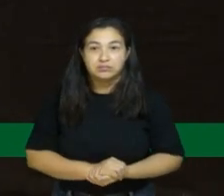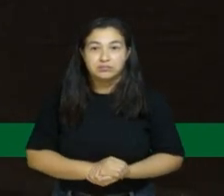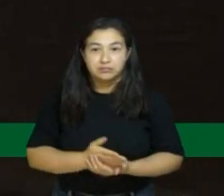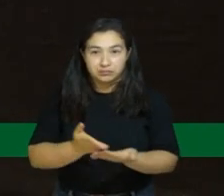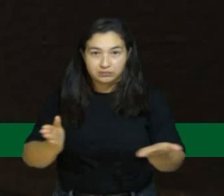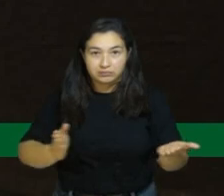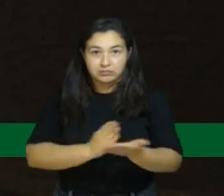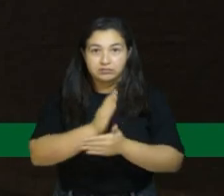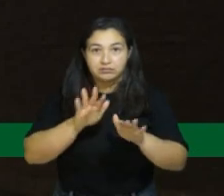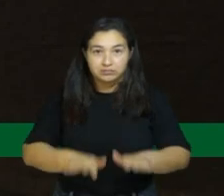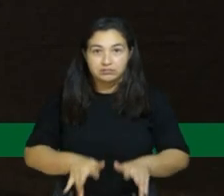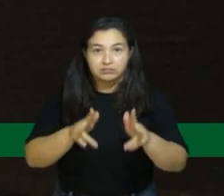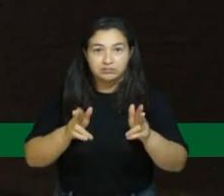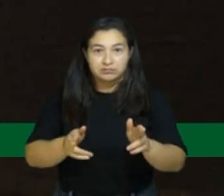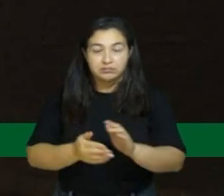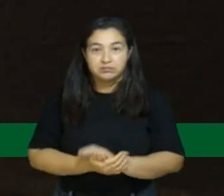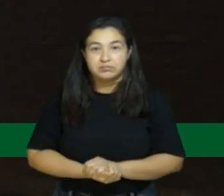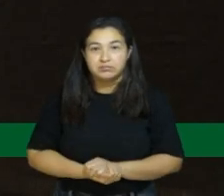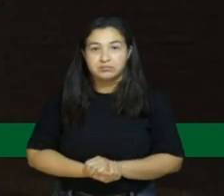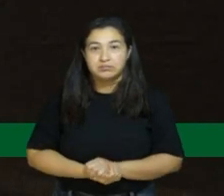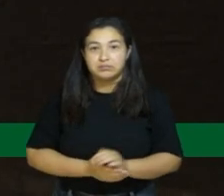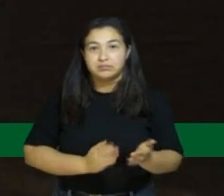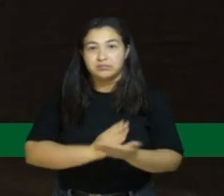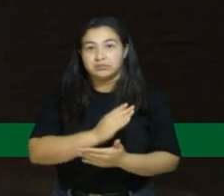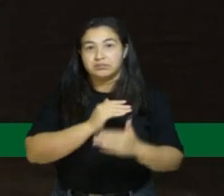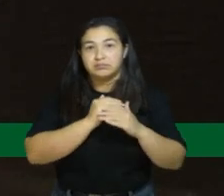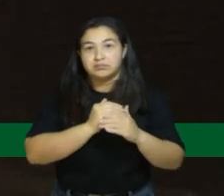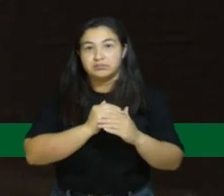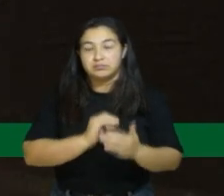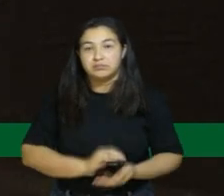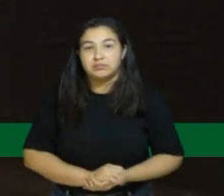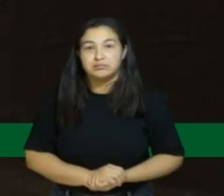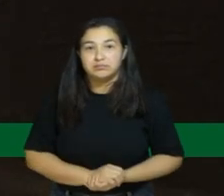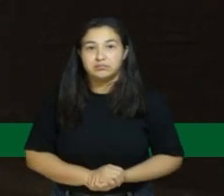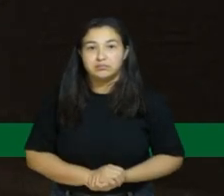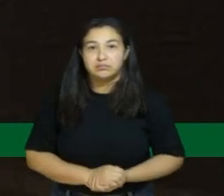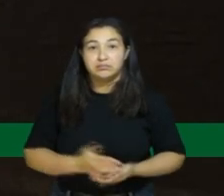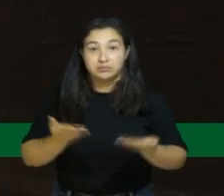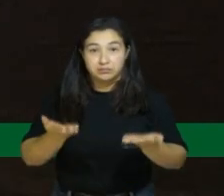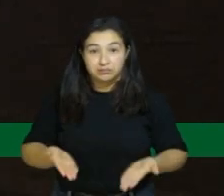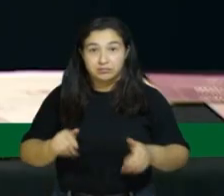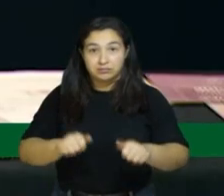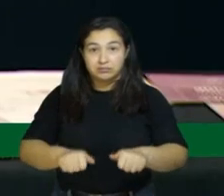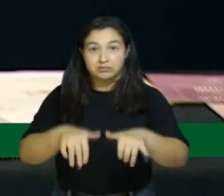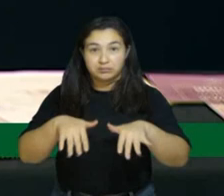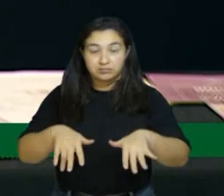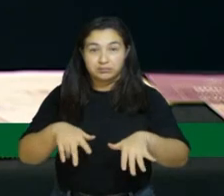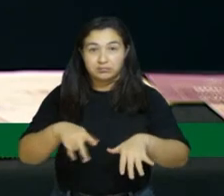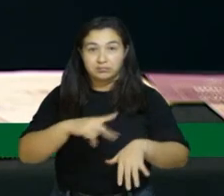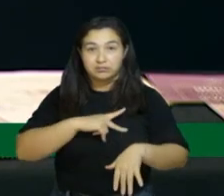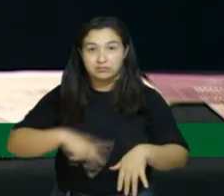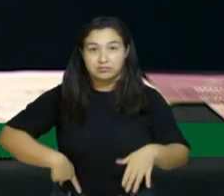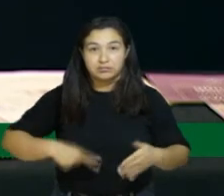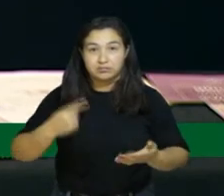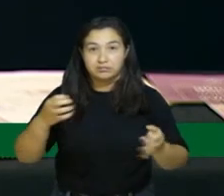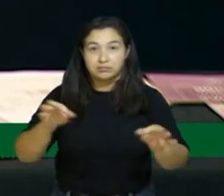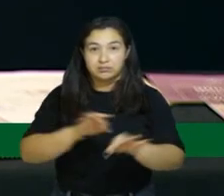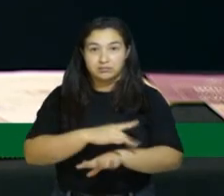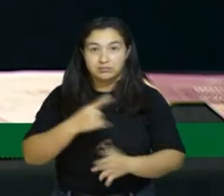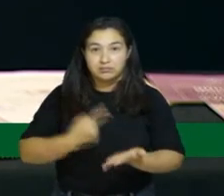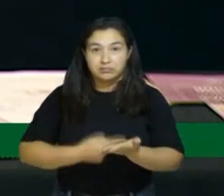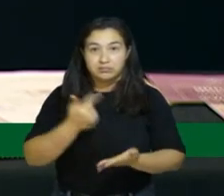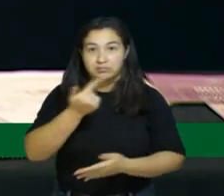deputados que aprovam permanece como se encontra aprovado por unanimidade esta presidência encerra a presente sessão e convoca outra sessão